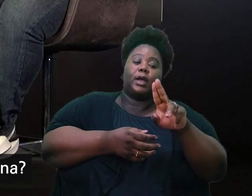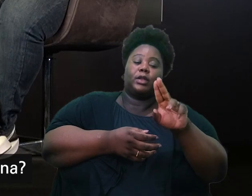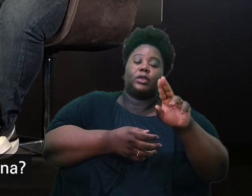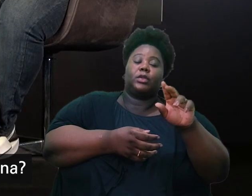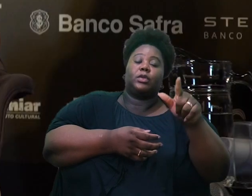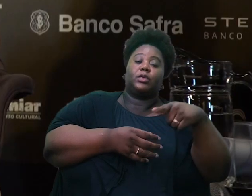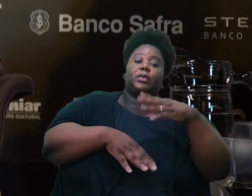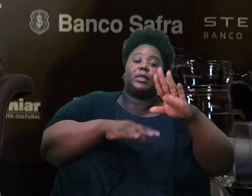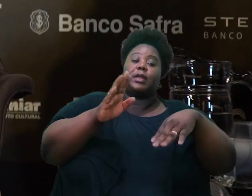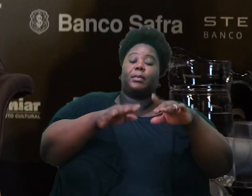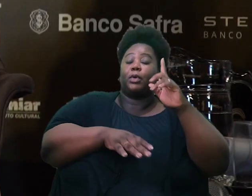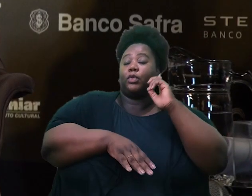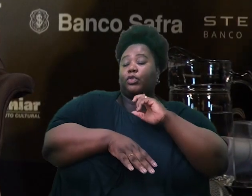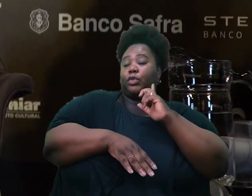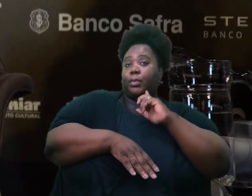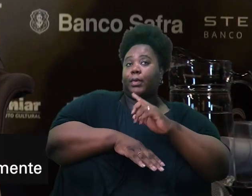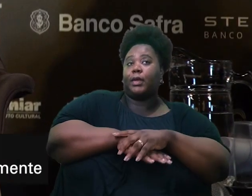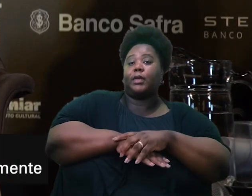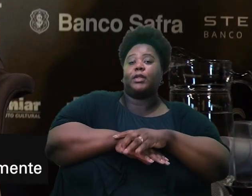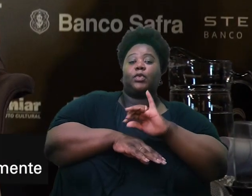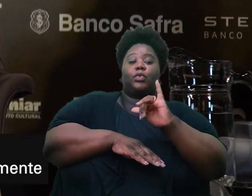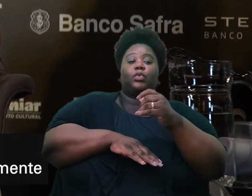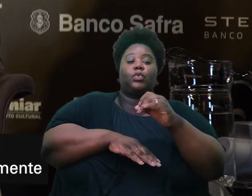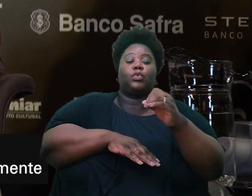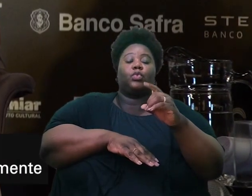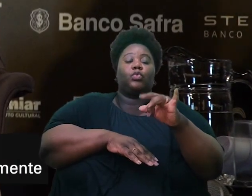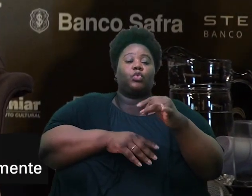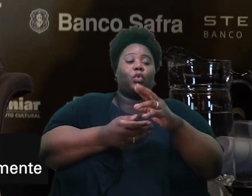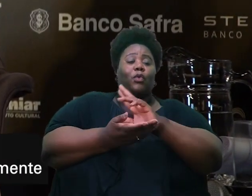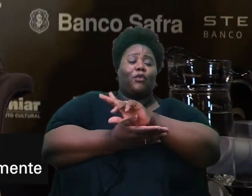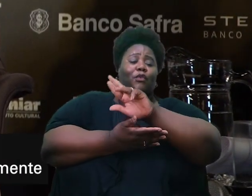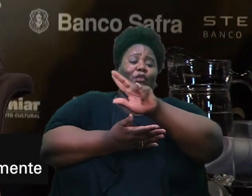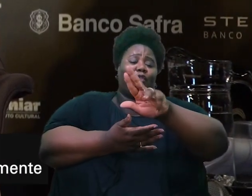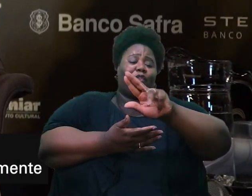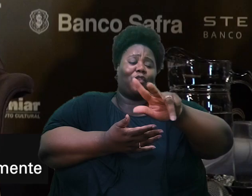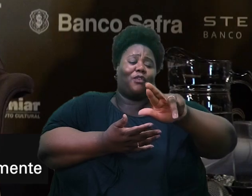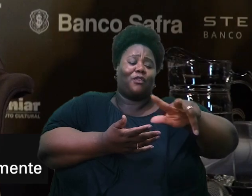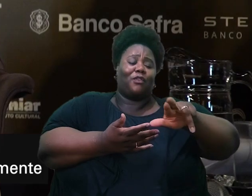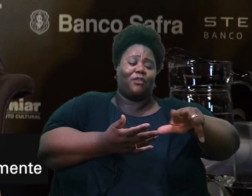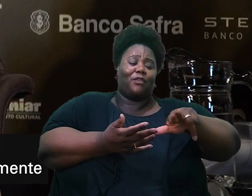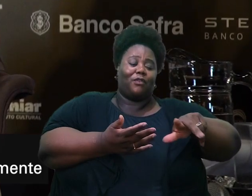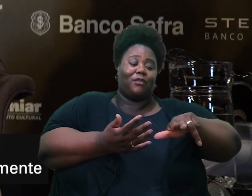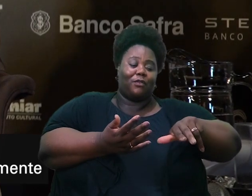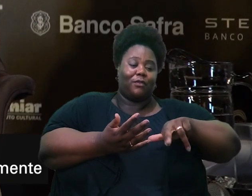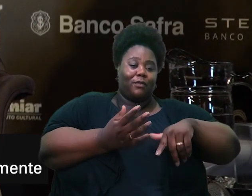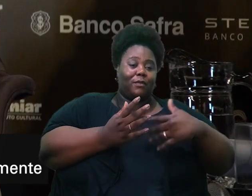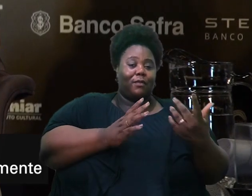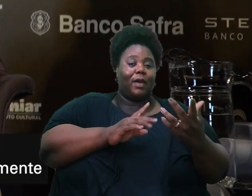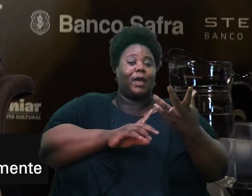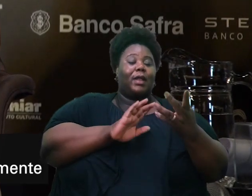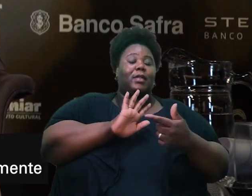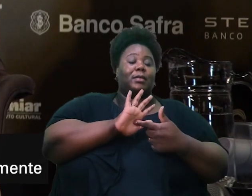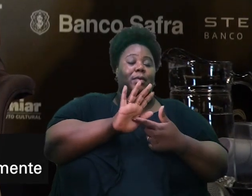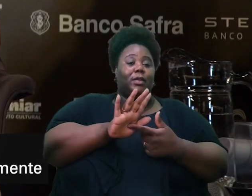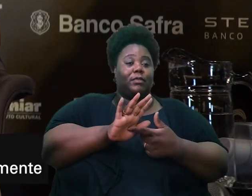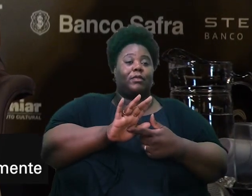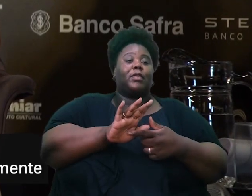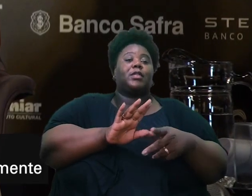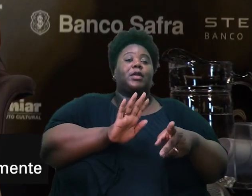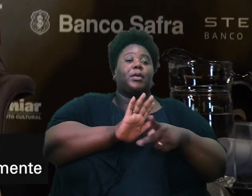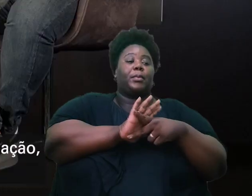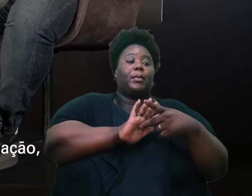o tambor de Minas, de onde é que vem o jongo, de onde é que vem uma série de manifestações, originalmente,